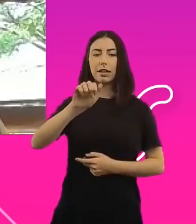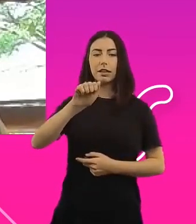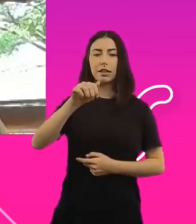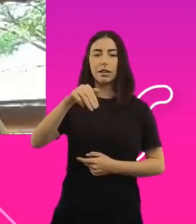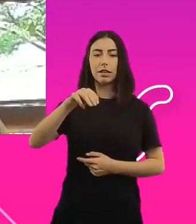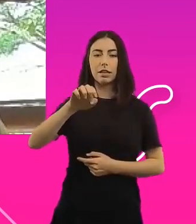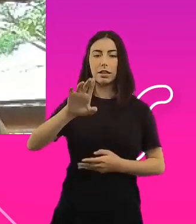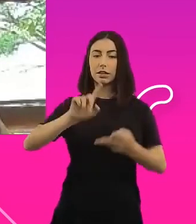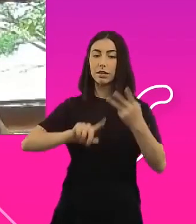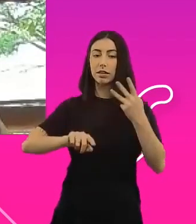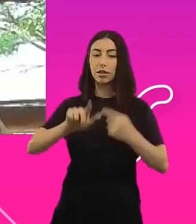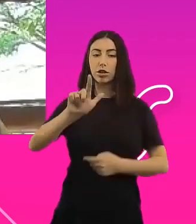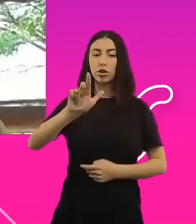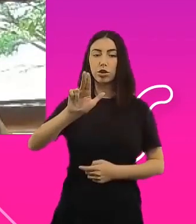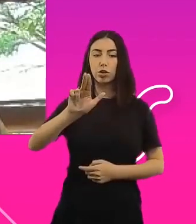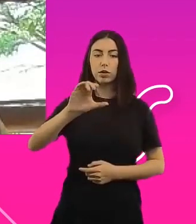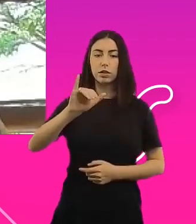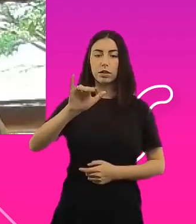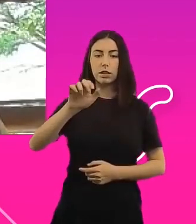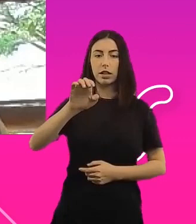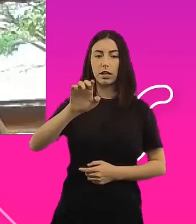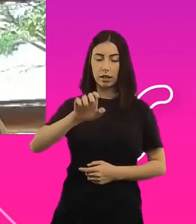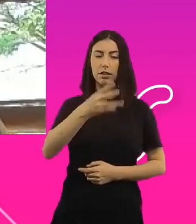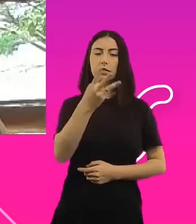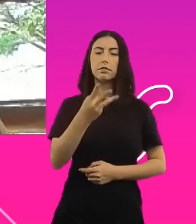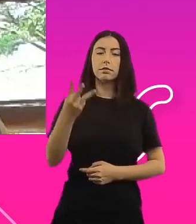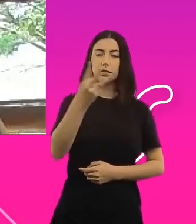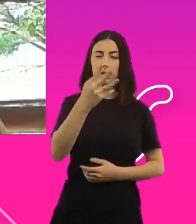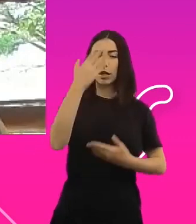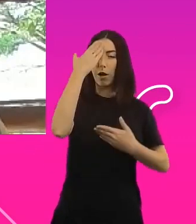aqui com vocês e obrigada a toda a audiência que